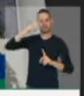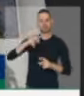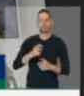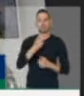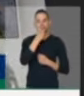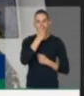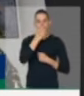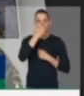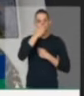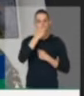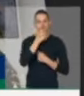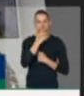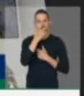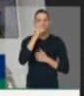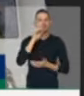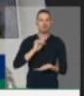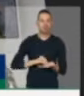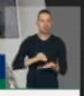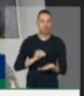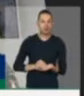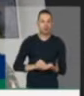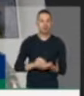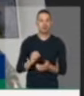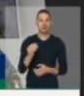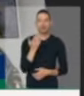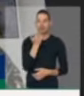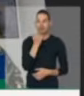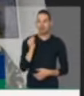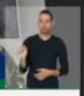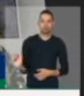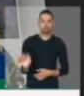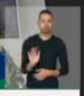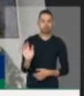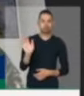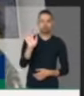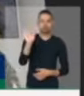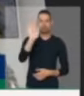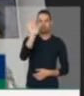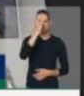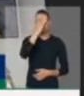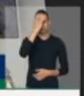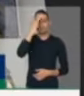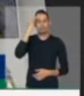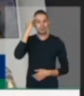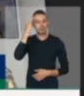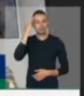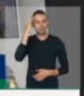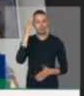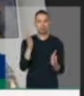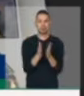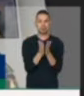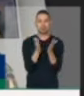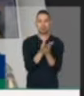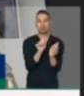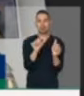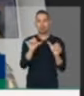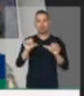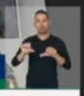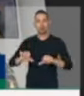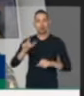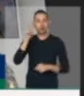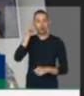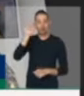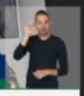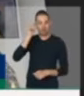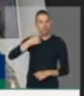oxigênio, hiperinflação de alimentos, aos milhões as pessoas indo para a faixa de pobreza, e ontem nós passamos o dia